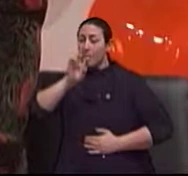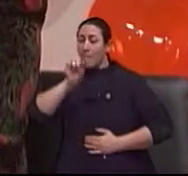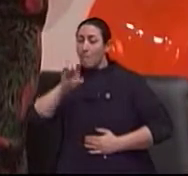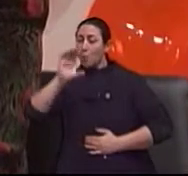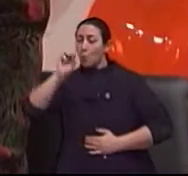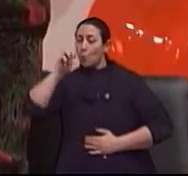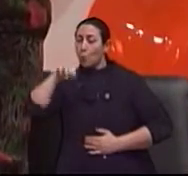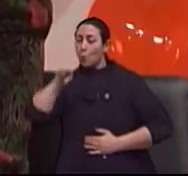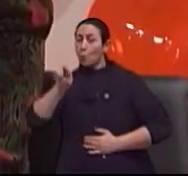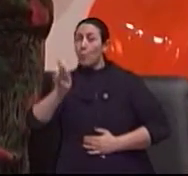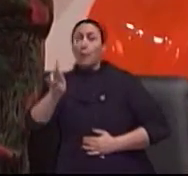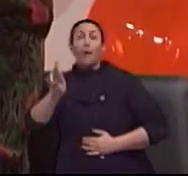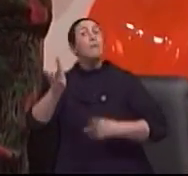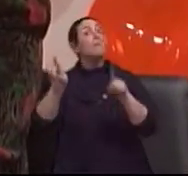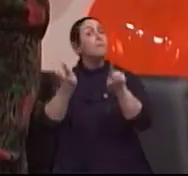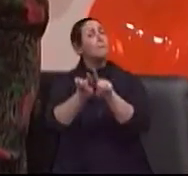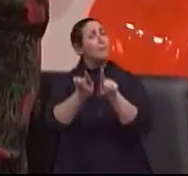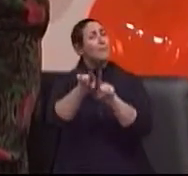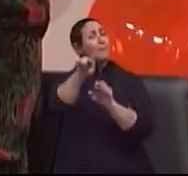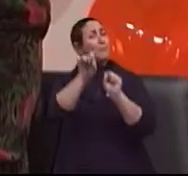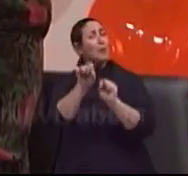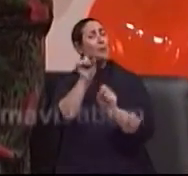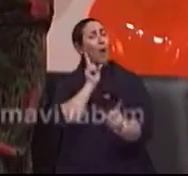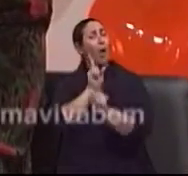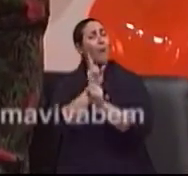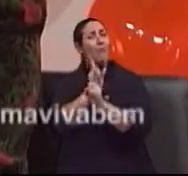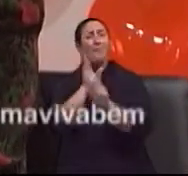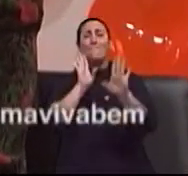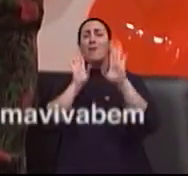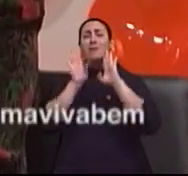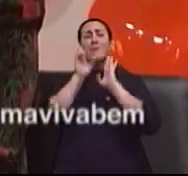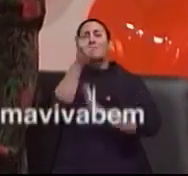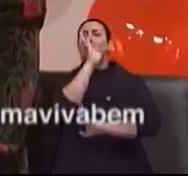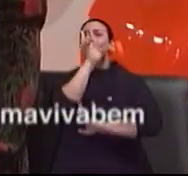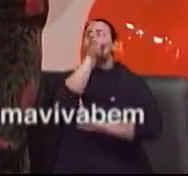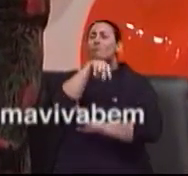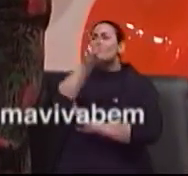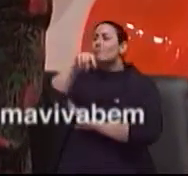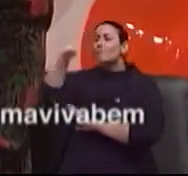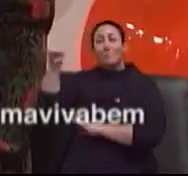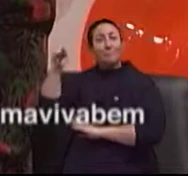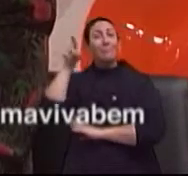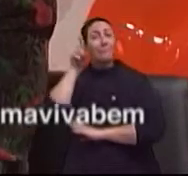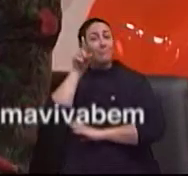vivabem@tve.com.br. Mas claro, você pode nos encontrar também lá no